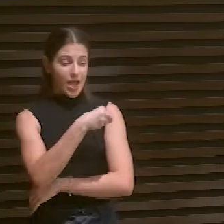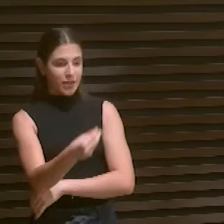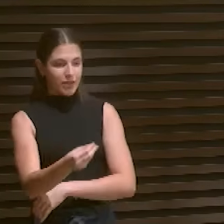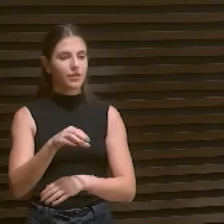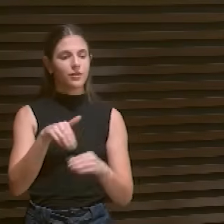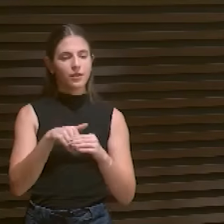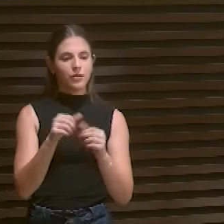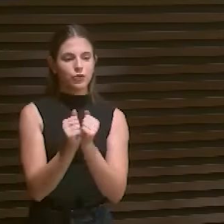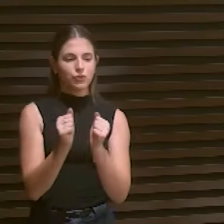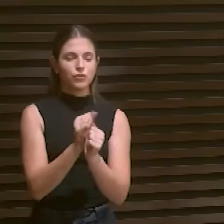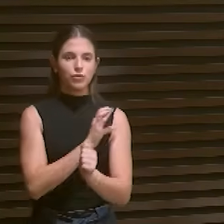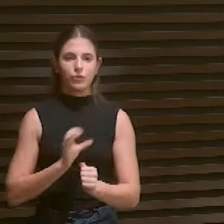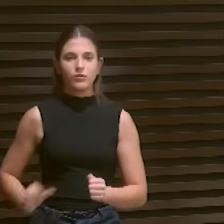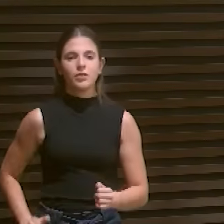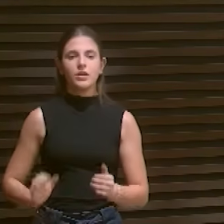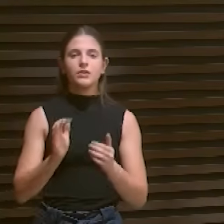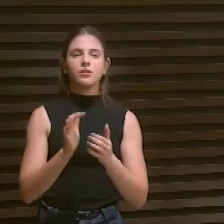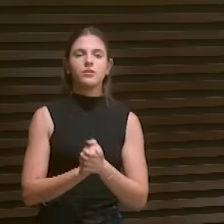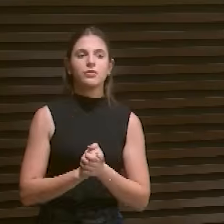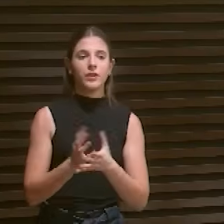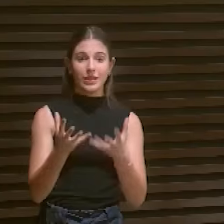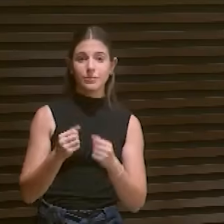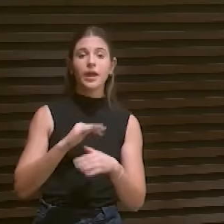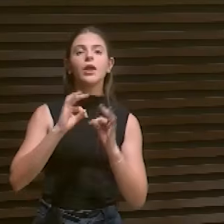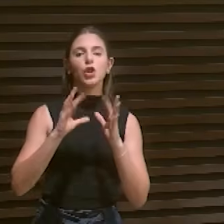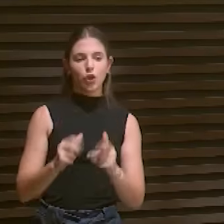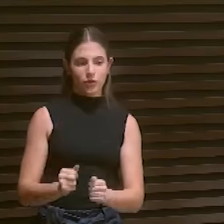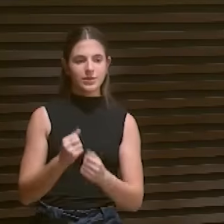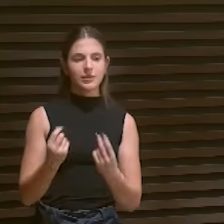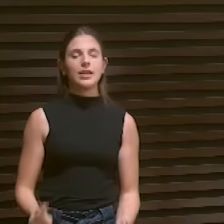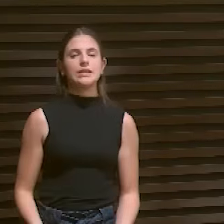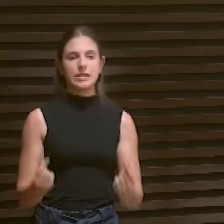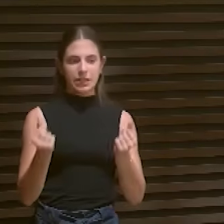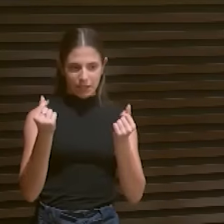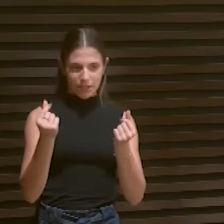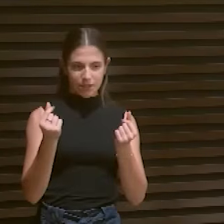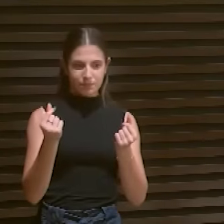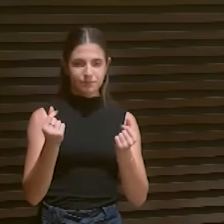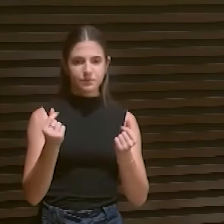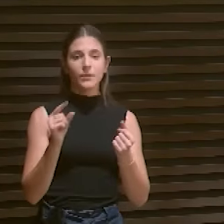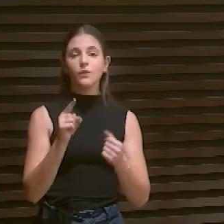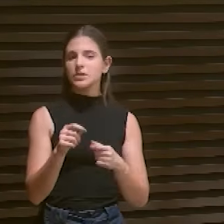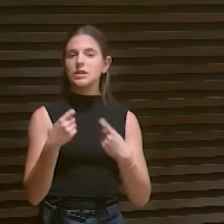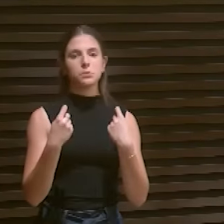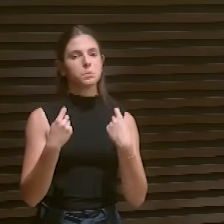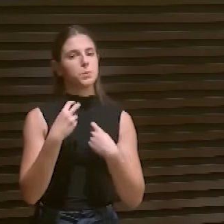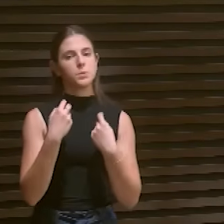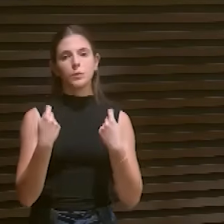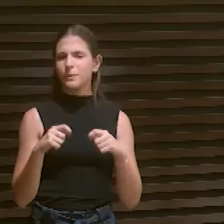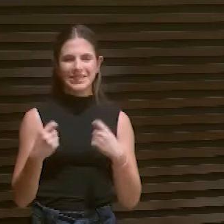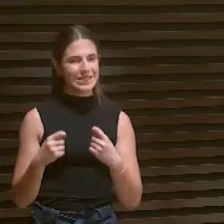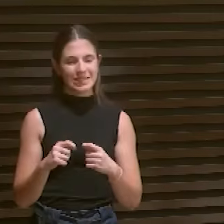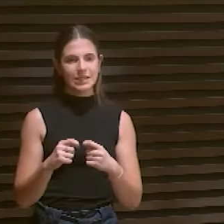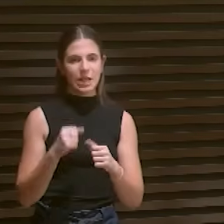e detentor de todas as riquezas. Você não precisa construir um túmulo como